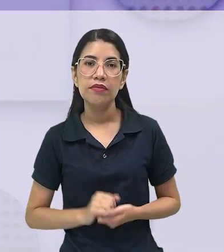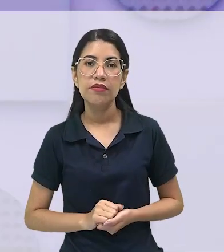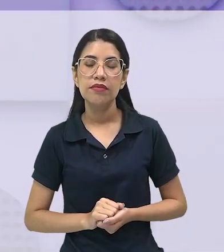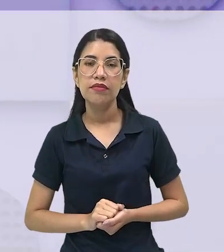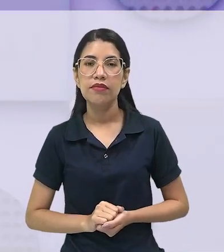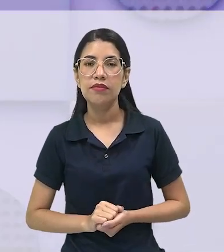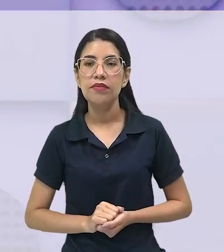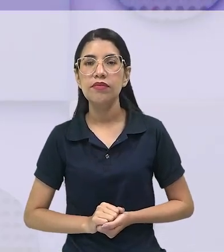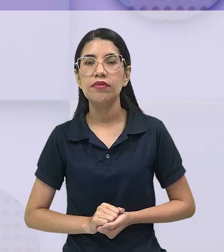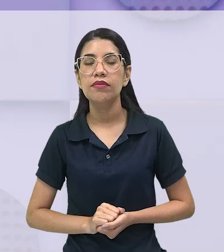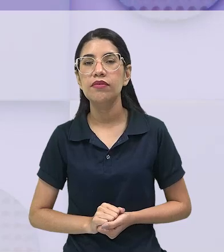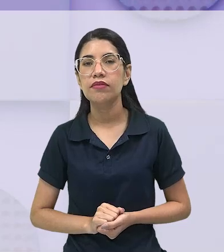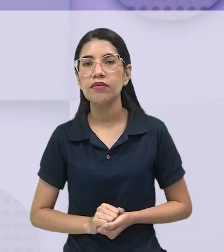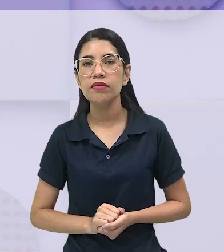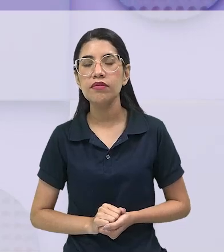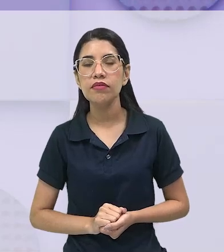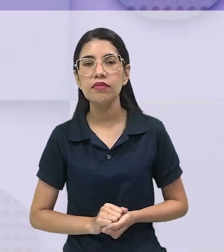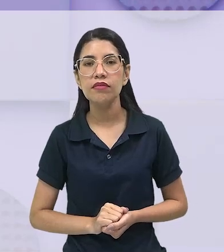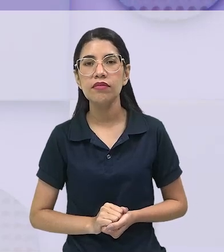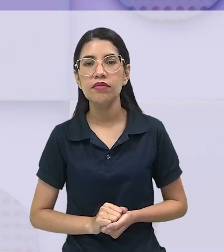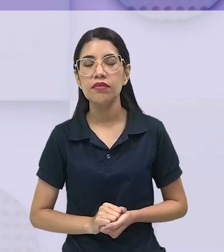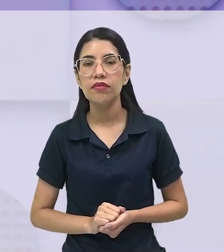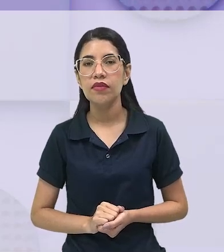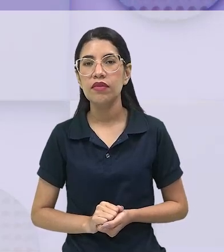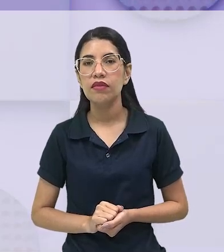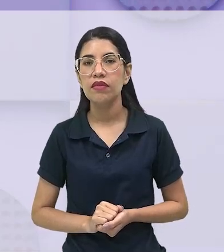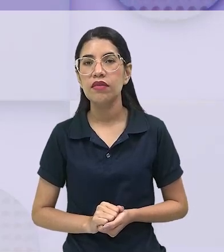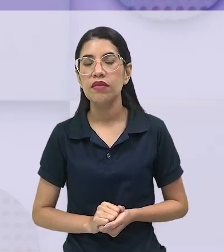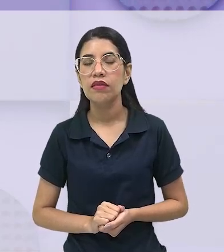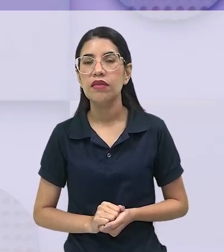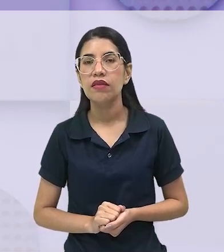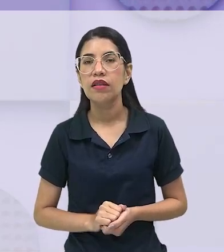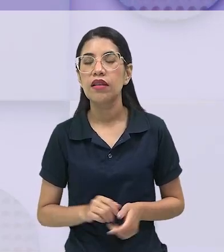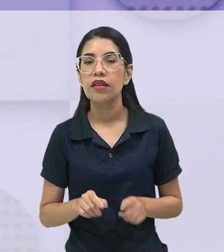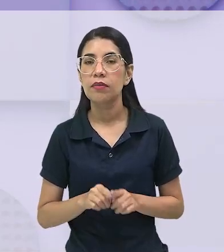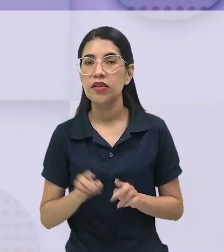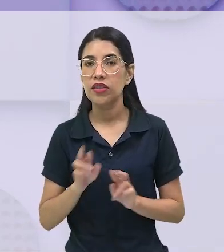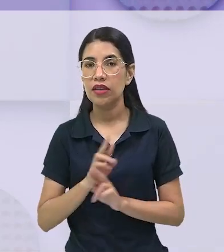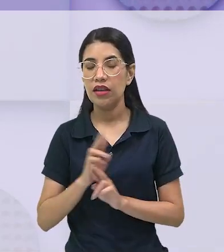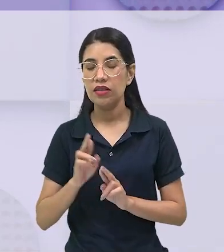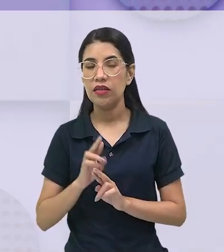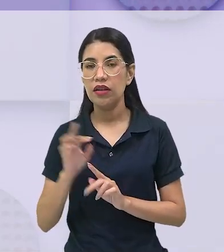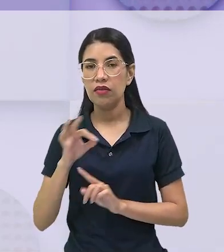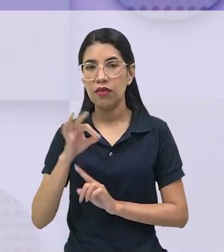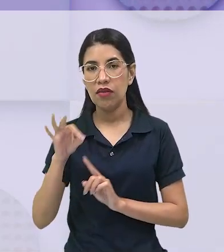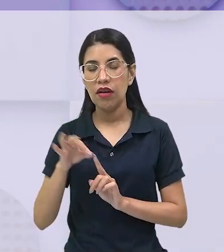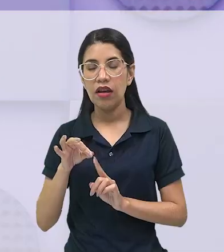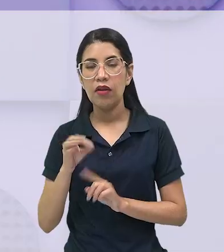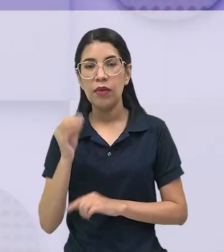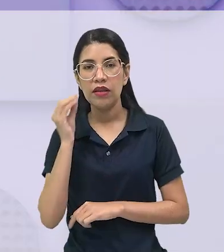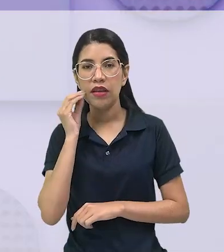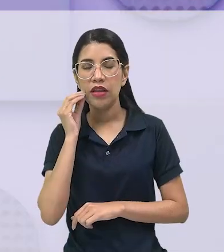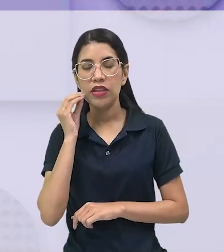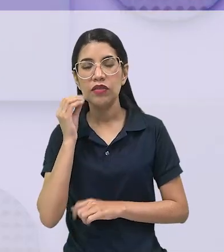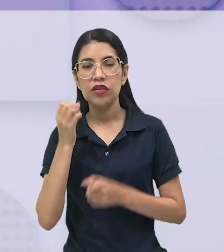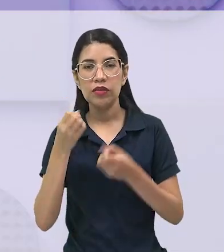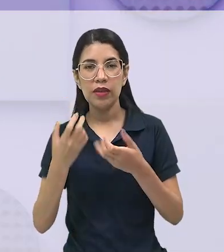esse lidar com o transcendente, vai ser uma tentativa também de se falar sobre si mesmo,